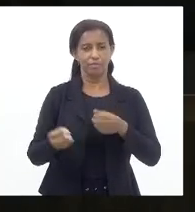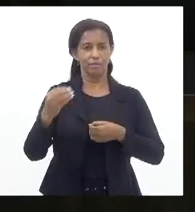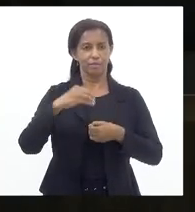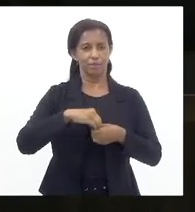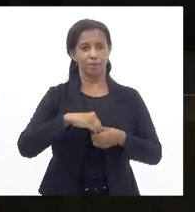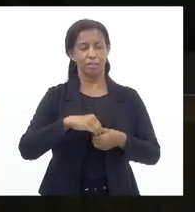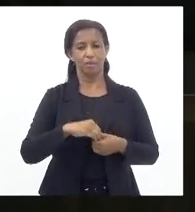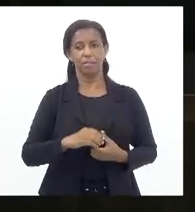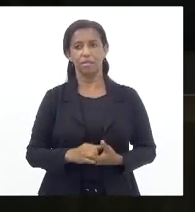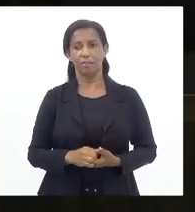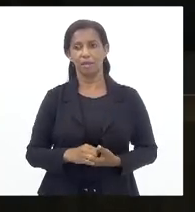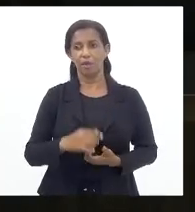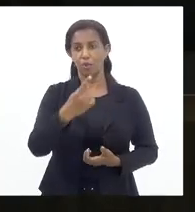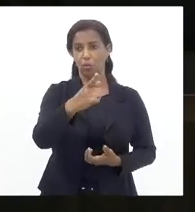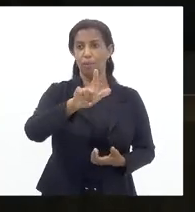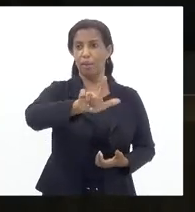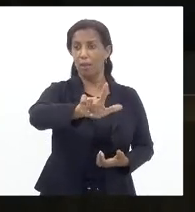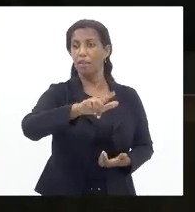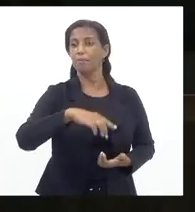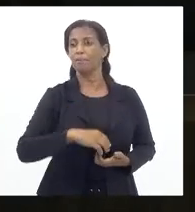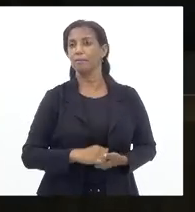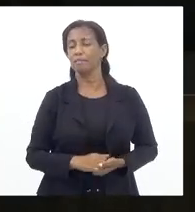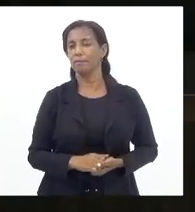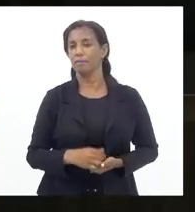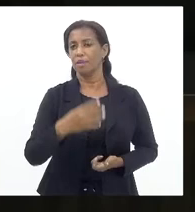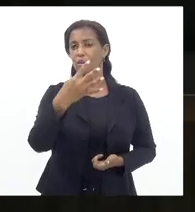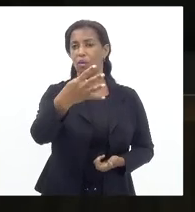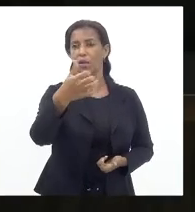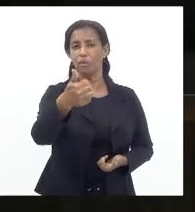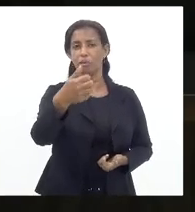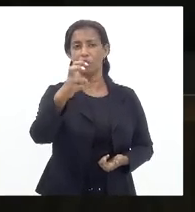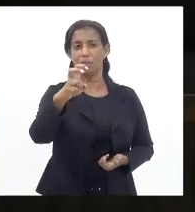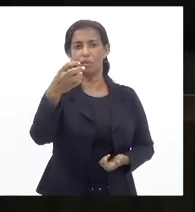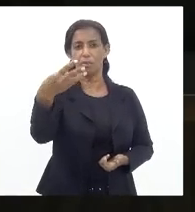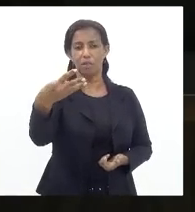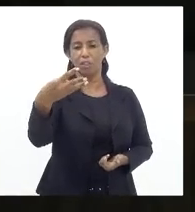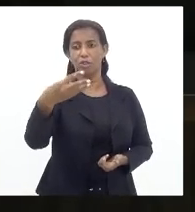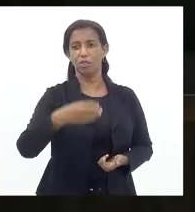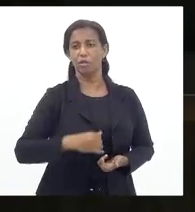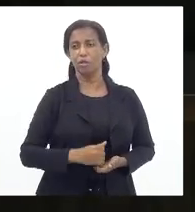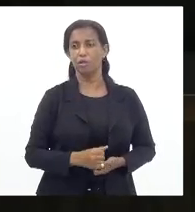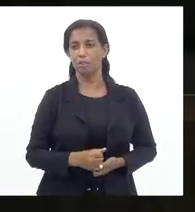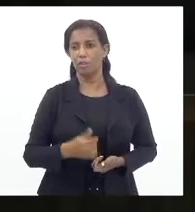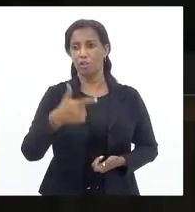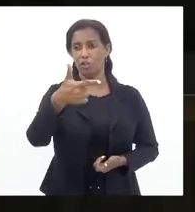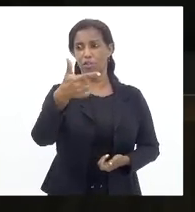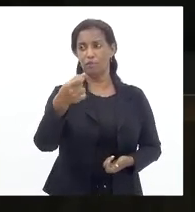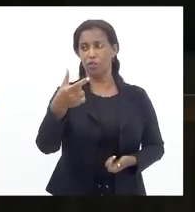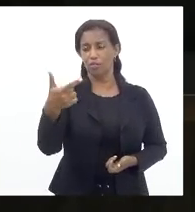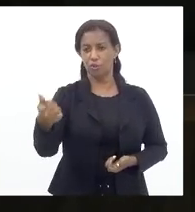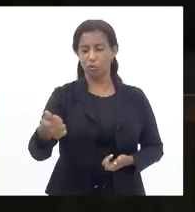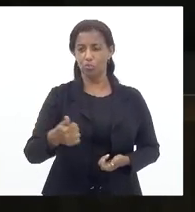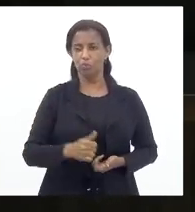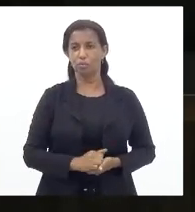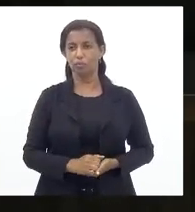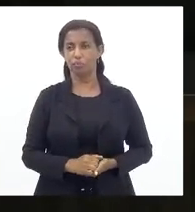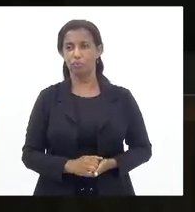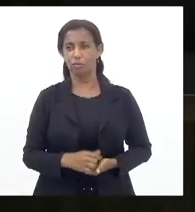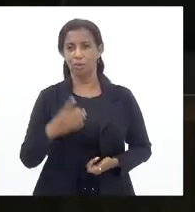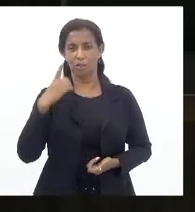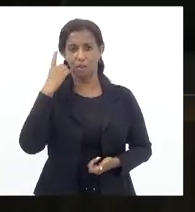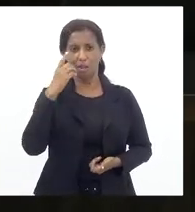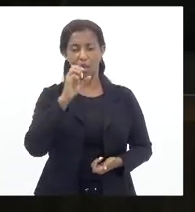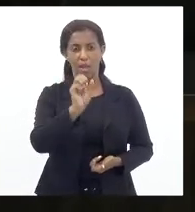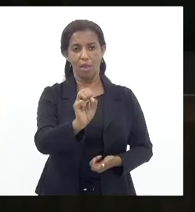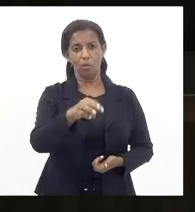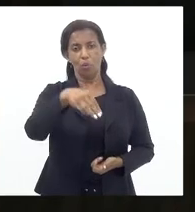na ordem do dia do projeto 4153 de 2021 do deputado